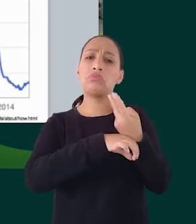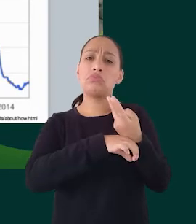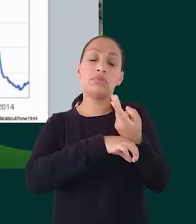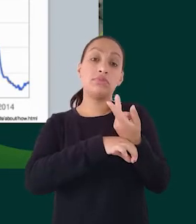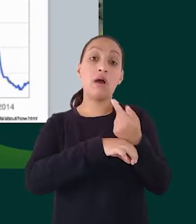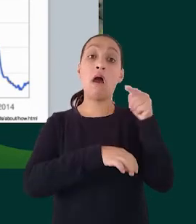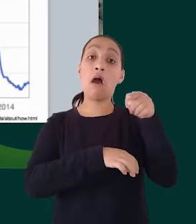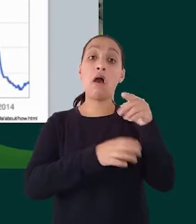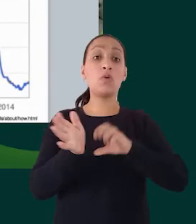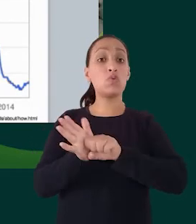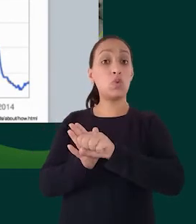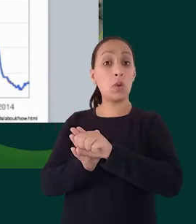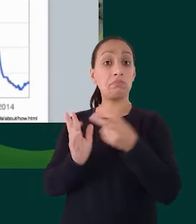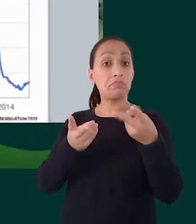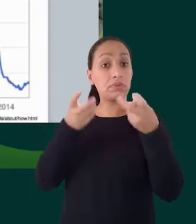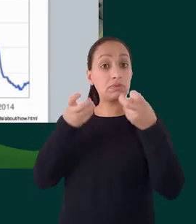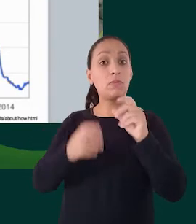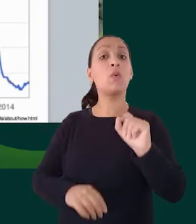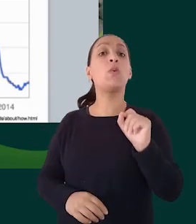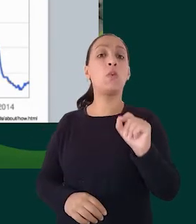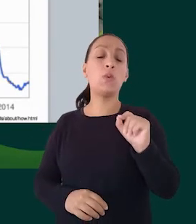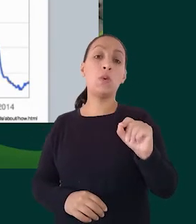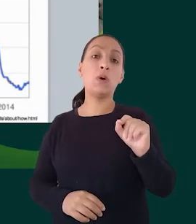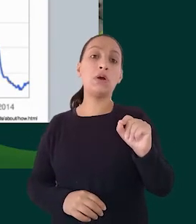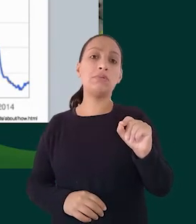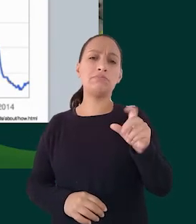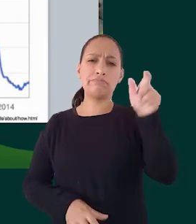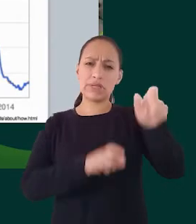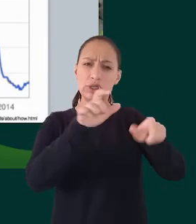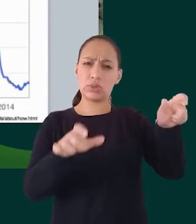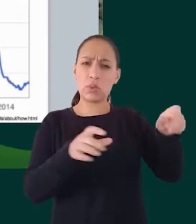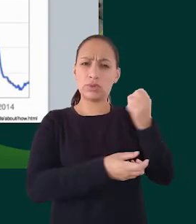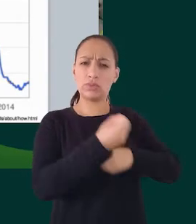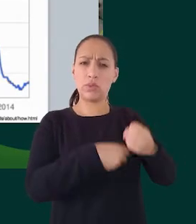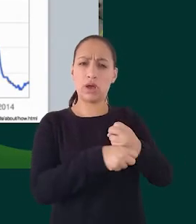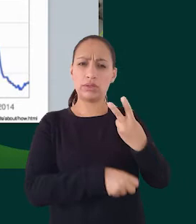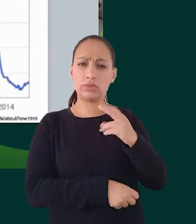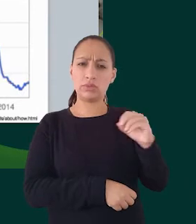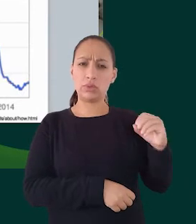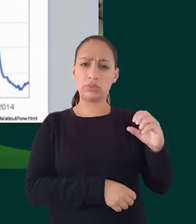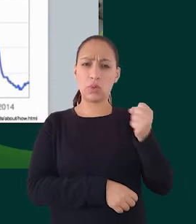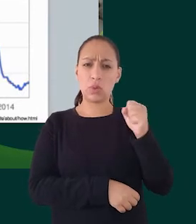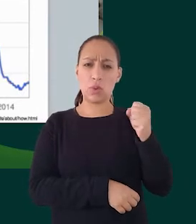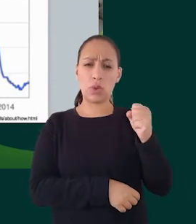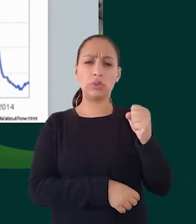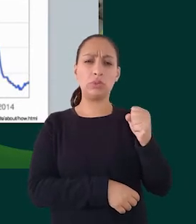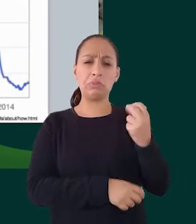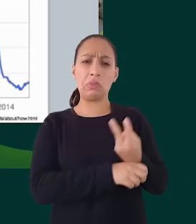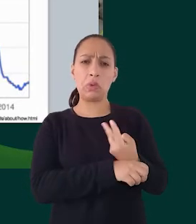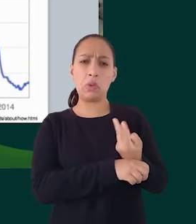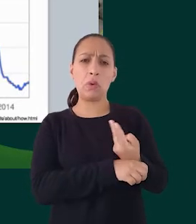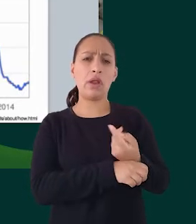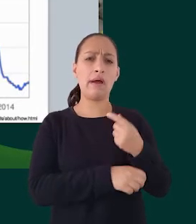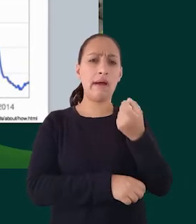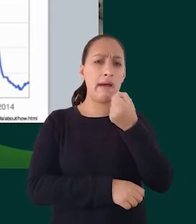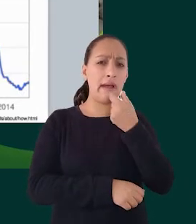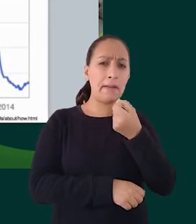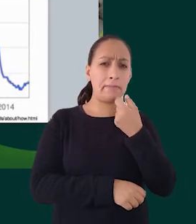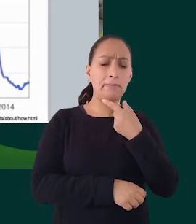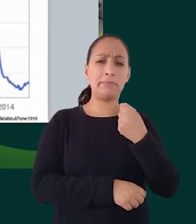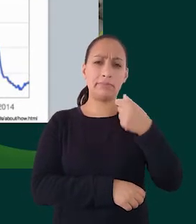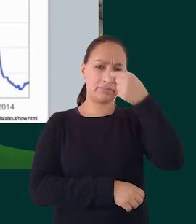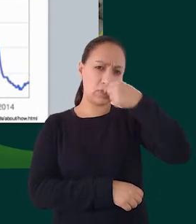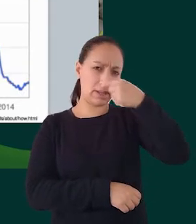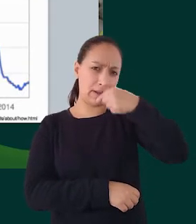identificou, né, que muita gente, em 2008, começou a procurar por gripe, por remédios de gripe, por sintomas de